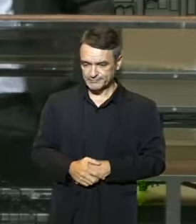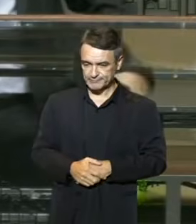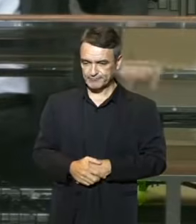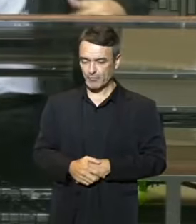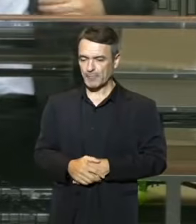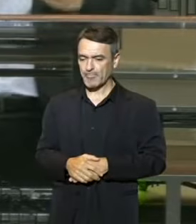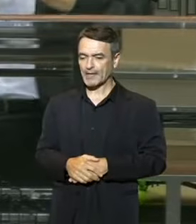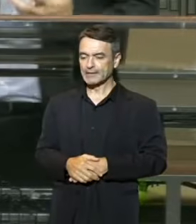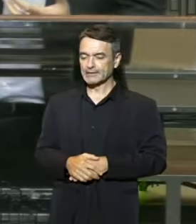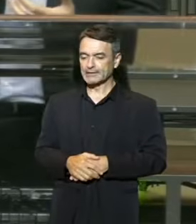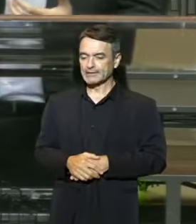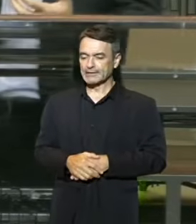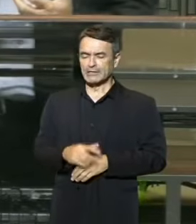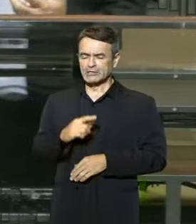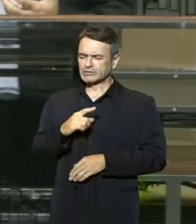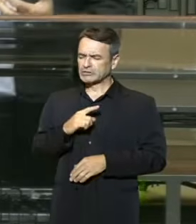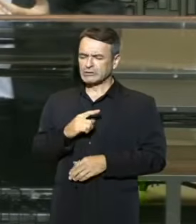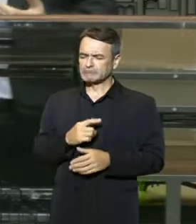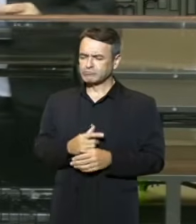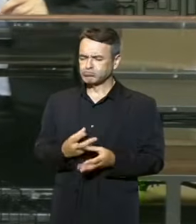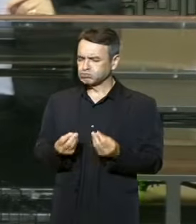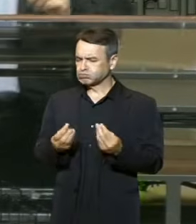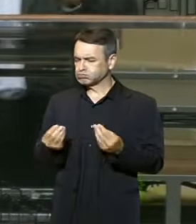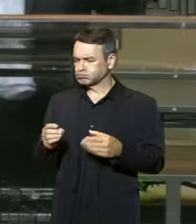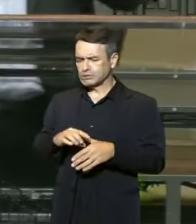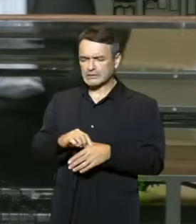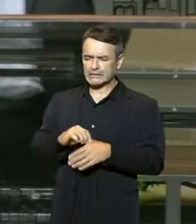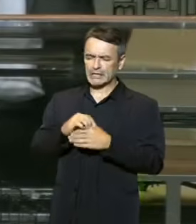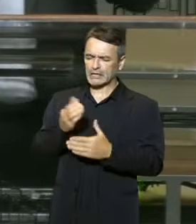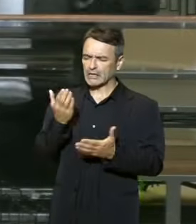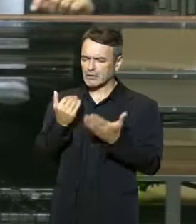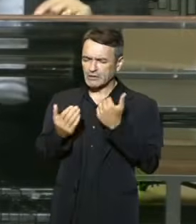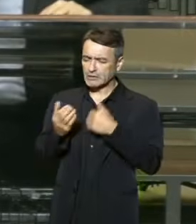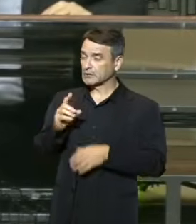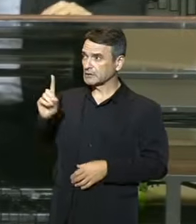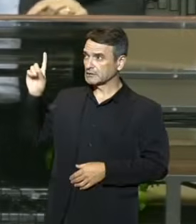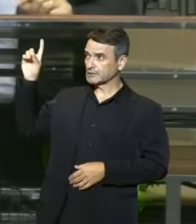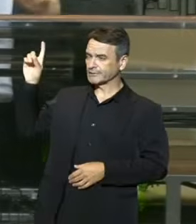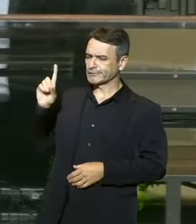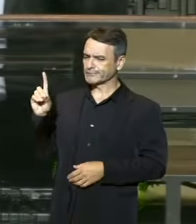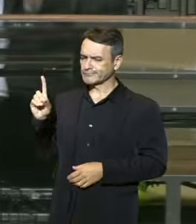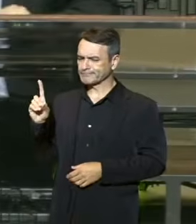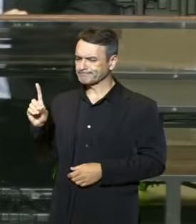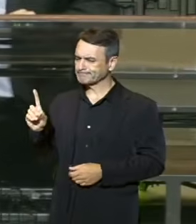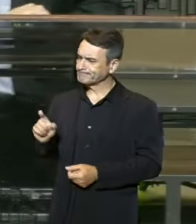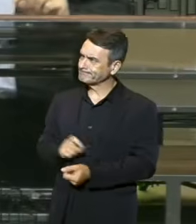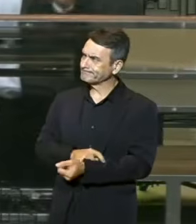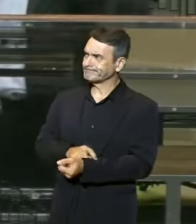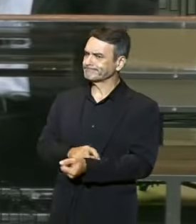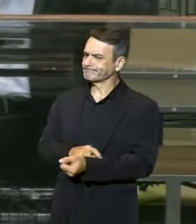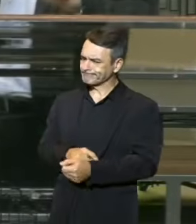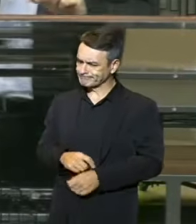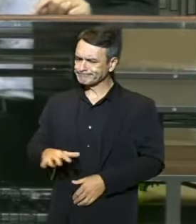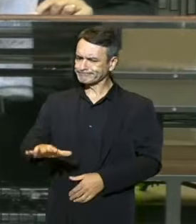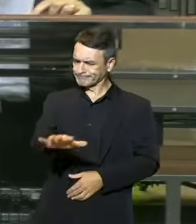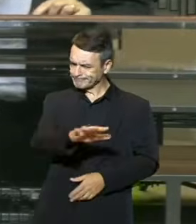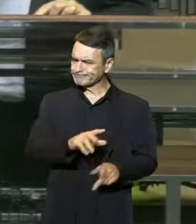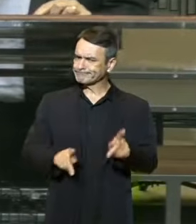havia ainda muita carne para comer, o Senhor ficou irado com o povo e os castigou com uma